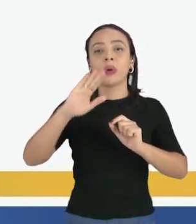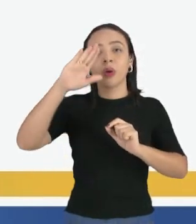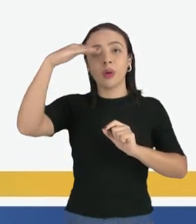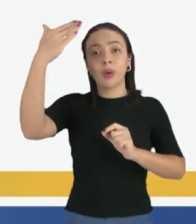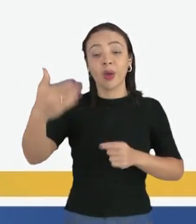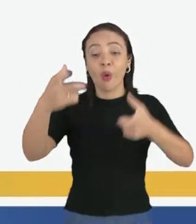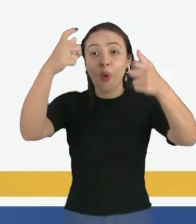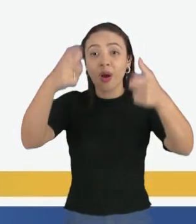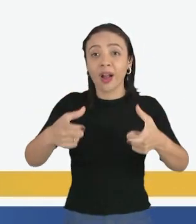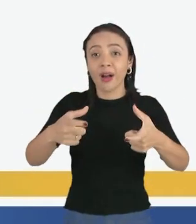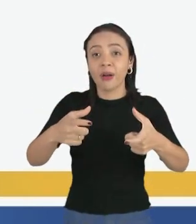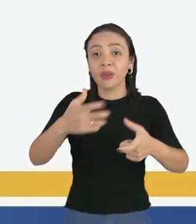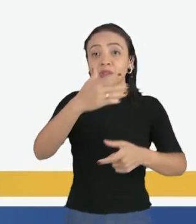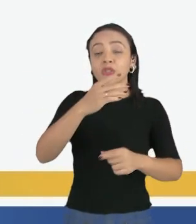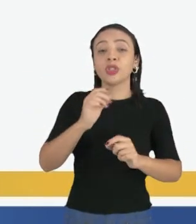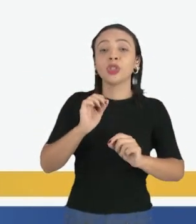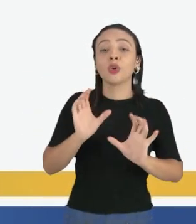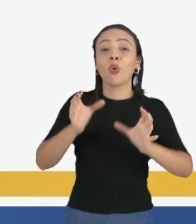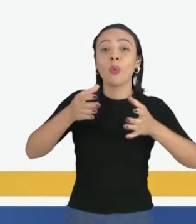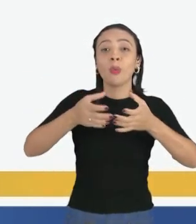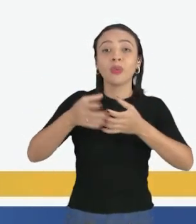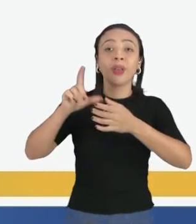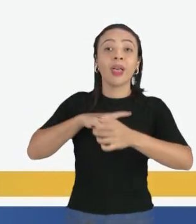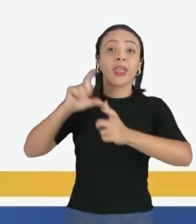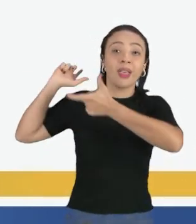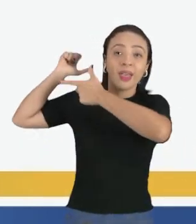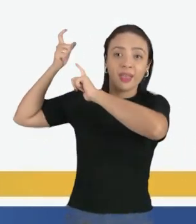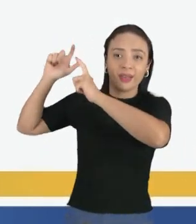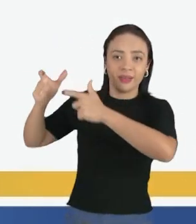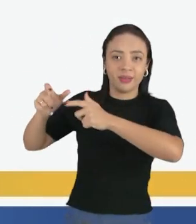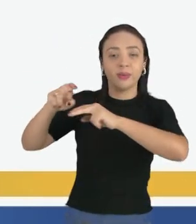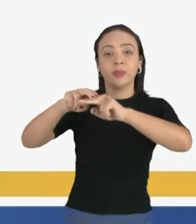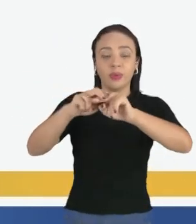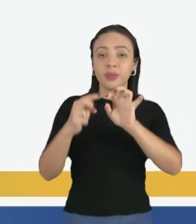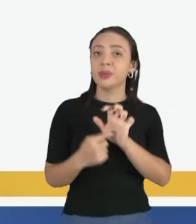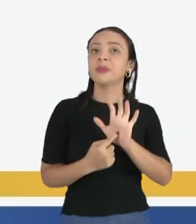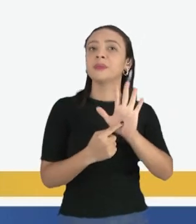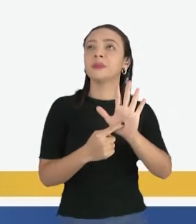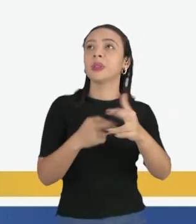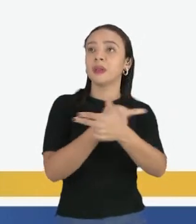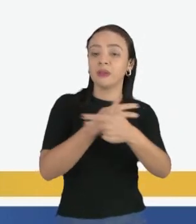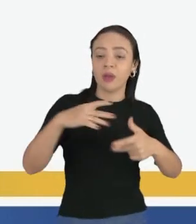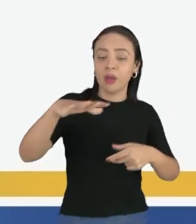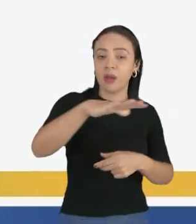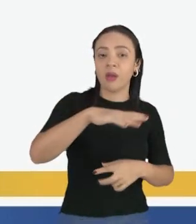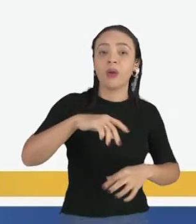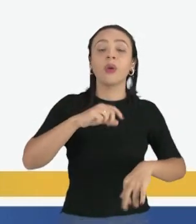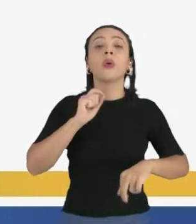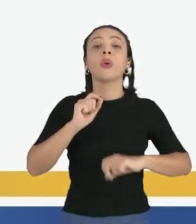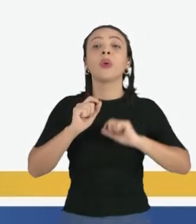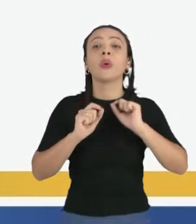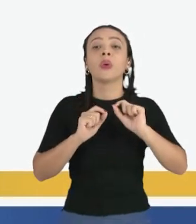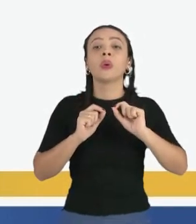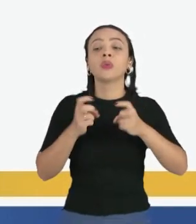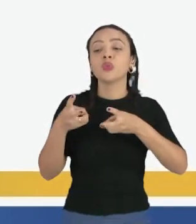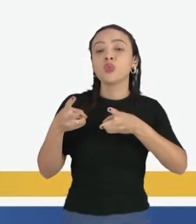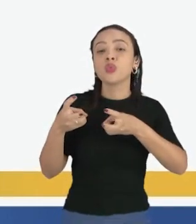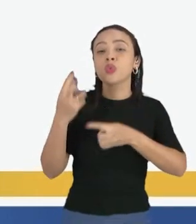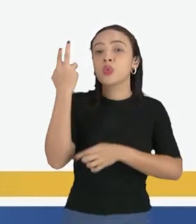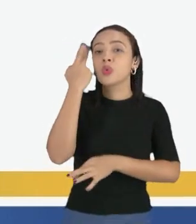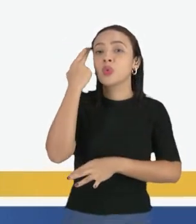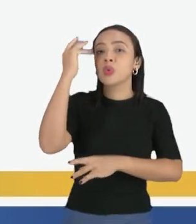comunidades tradicionais e que isso mostra que em todo momento em que os recursos naturais são explorados,